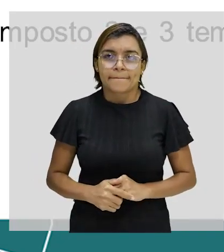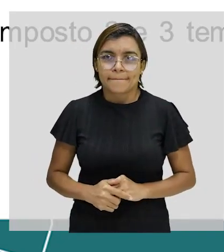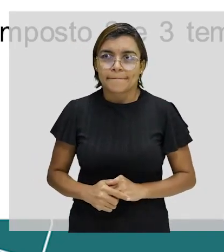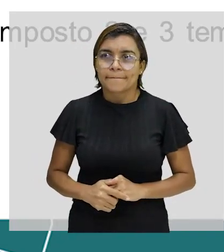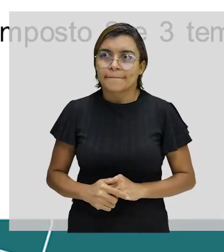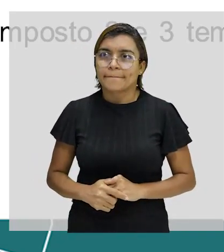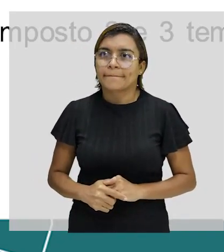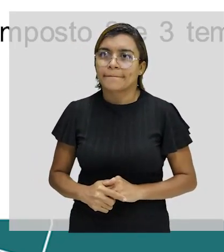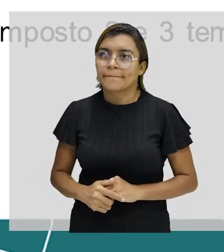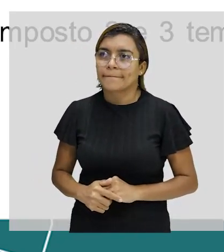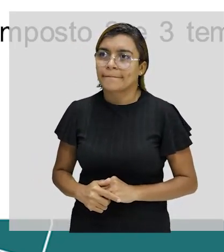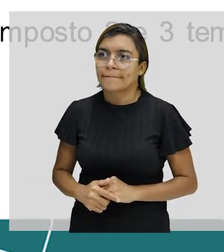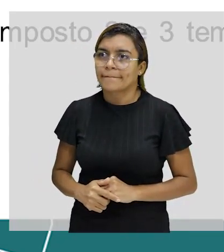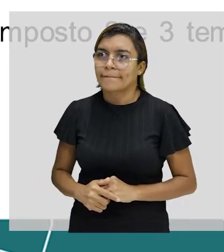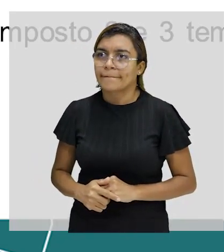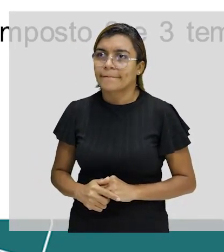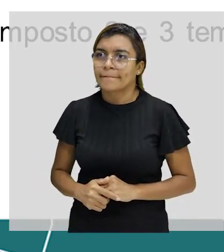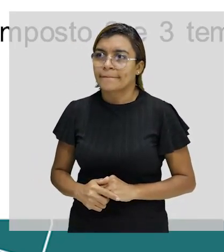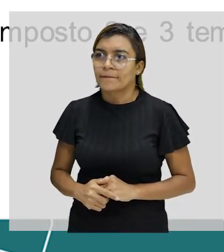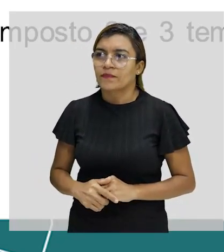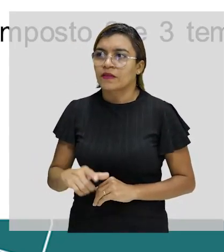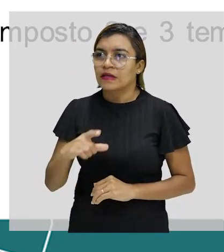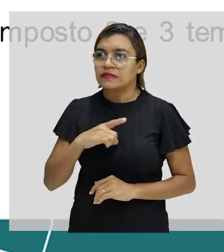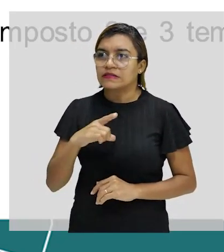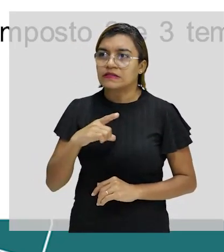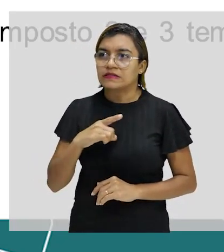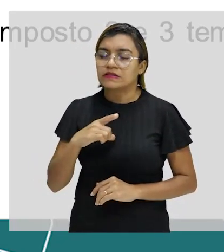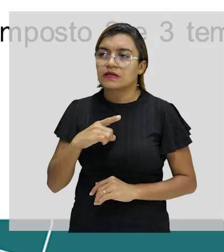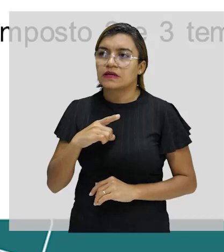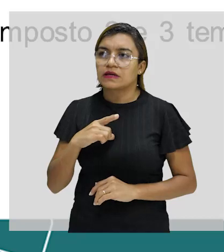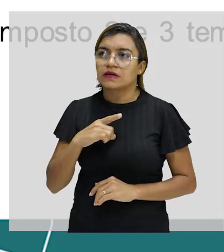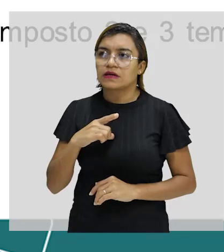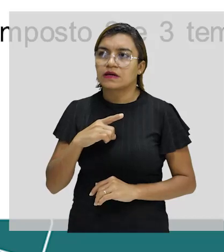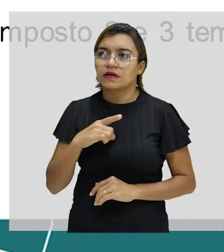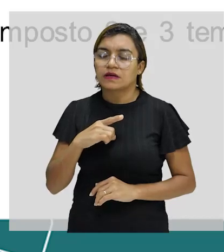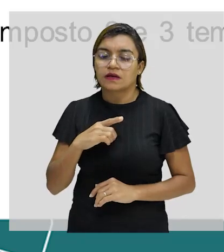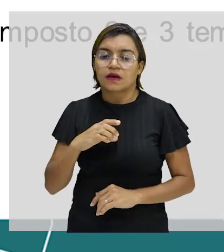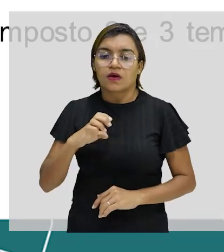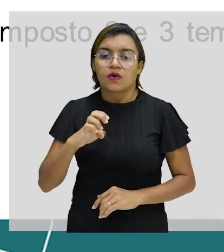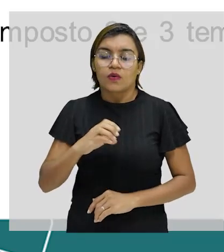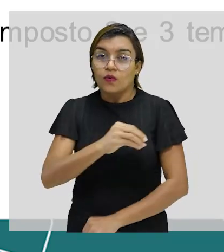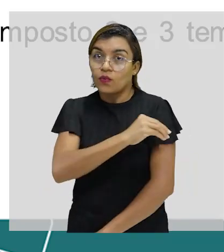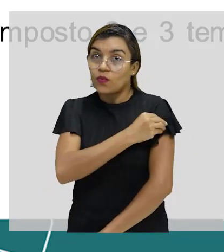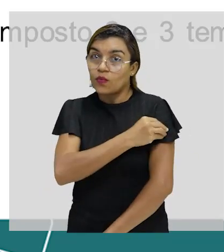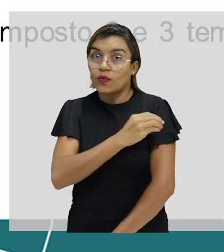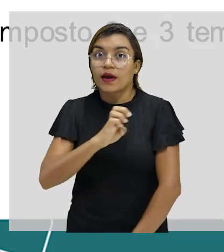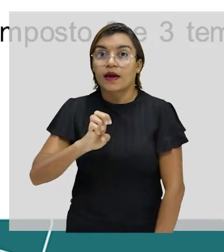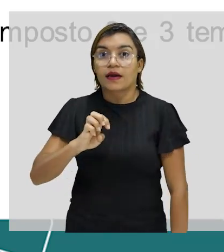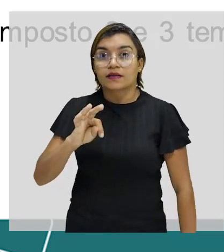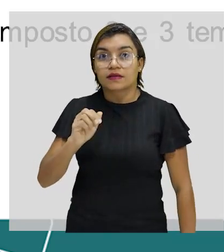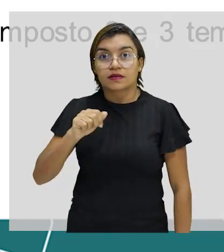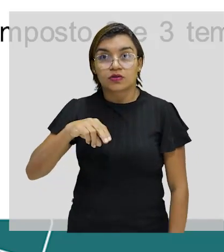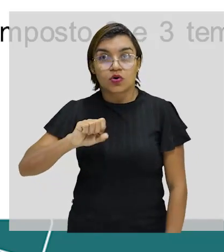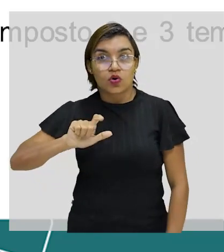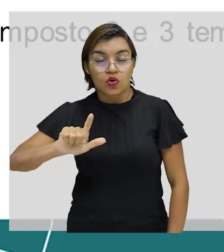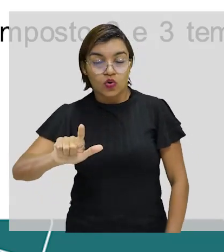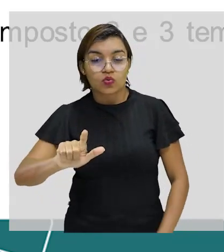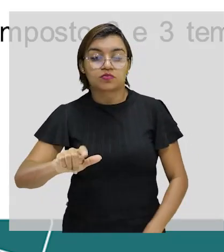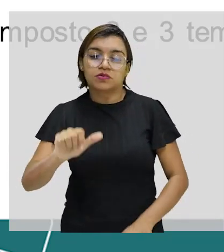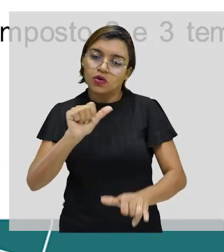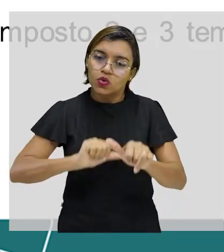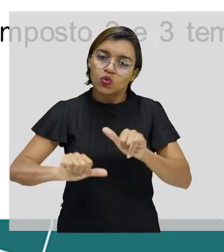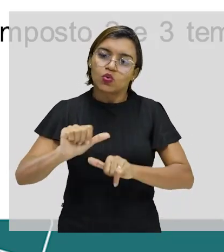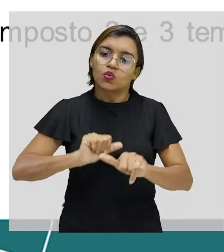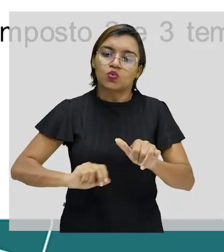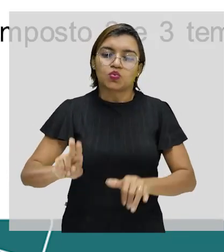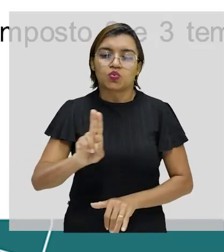Nós temos aqui justamente essa reação. Nós temos aqui o etanol, tudo bem? E aí, através de reações